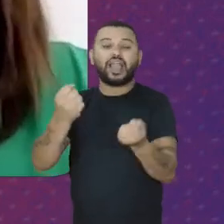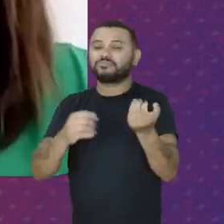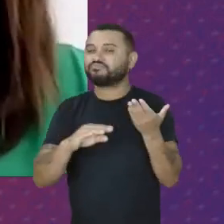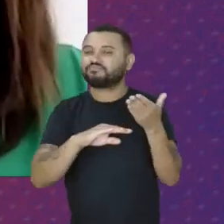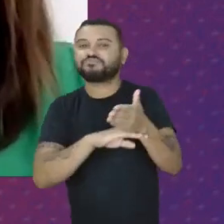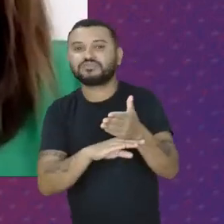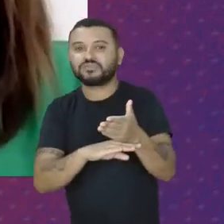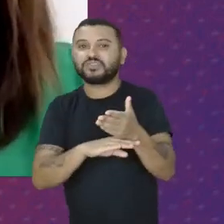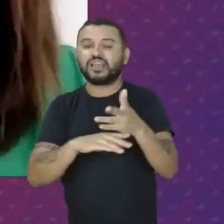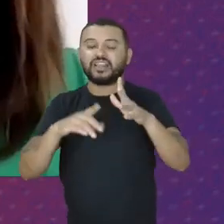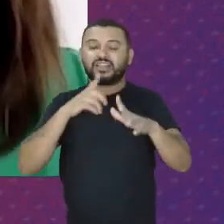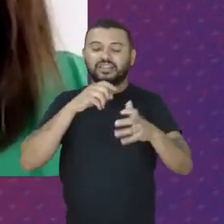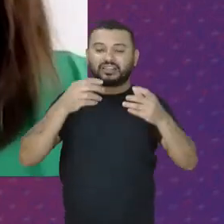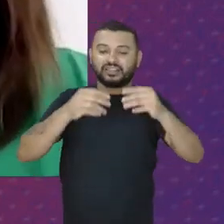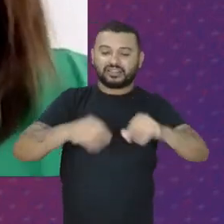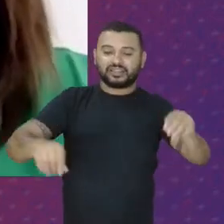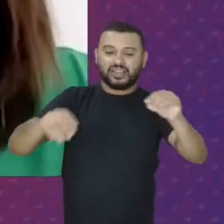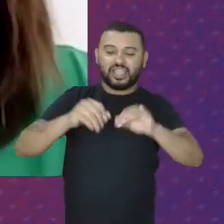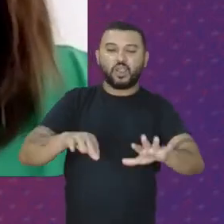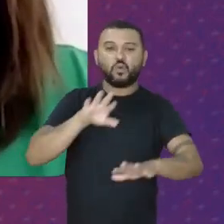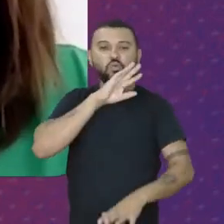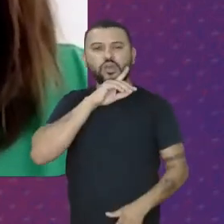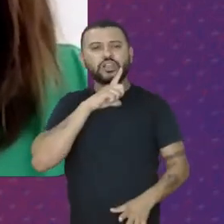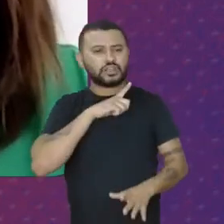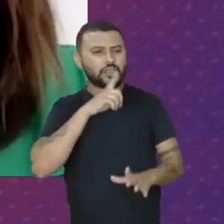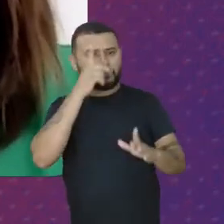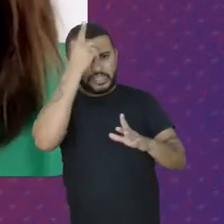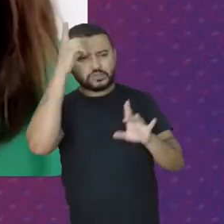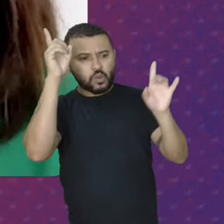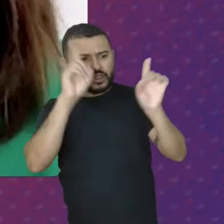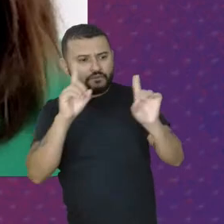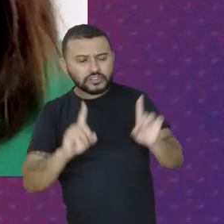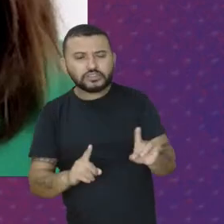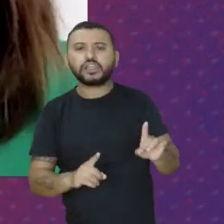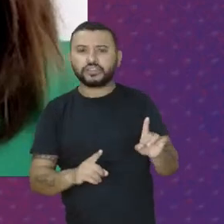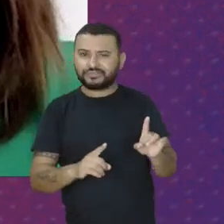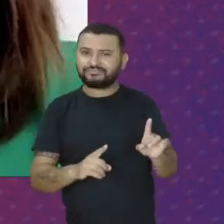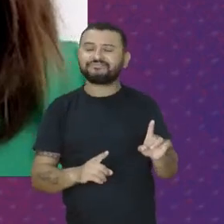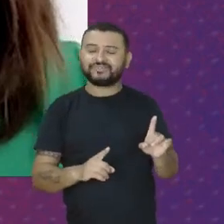e encontrávamos ainda pessoas com deficiência